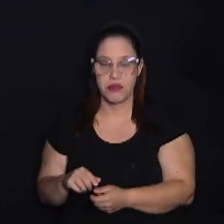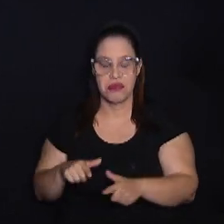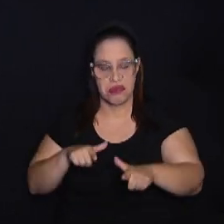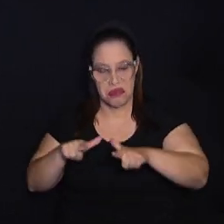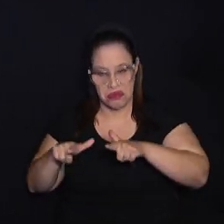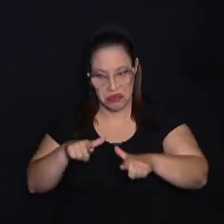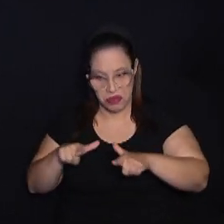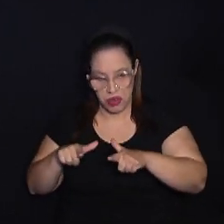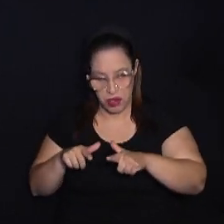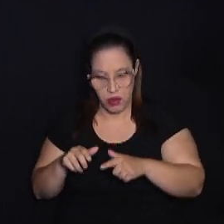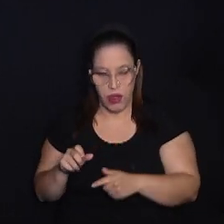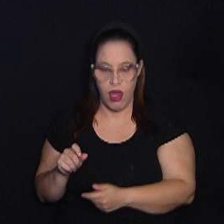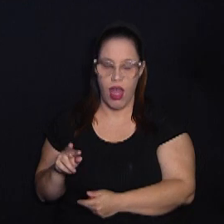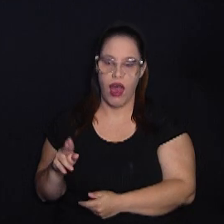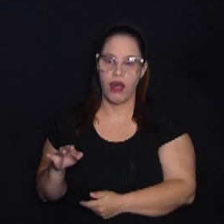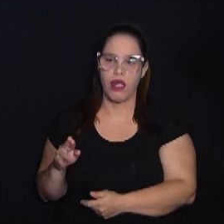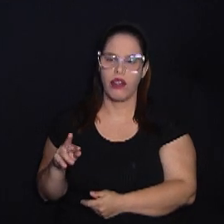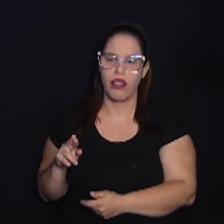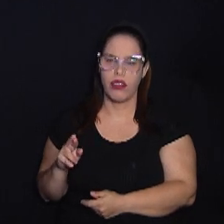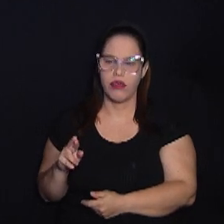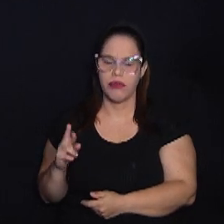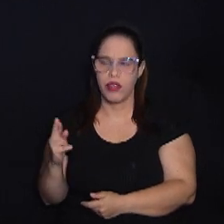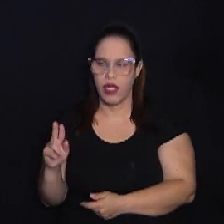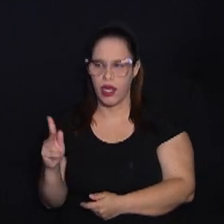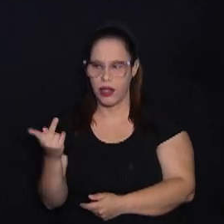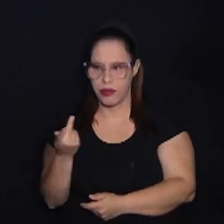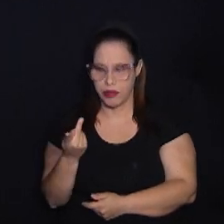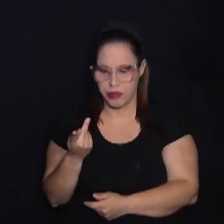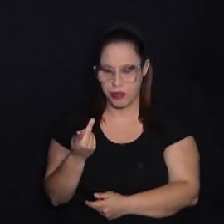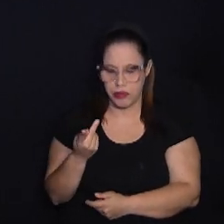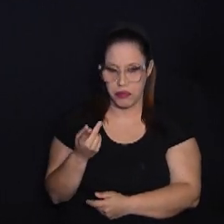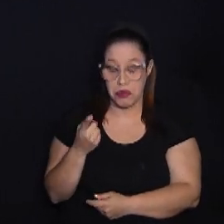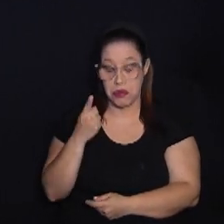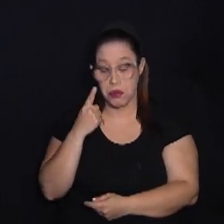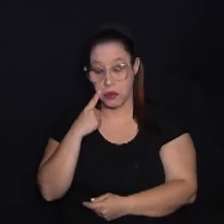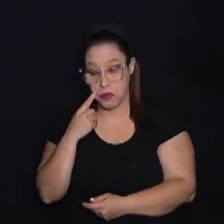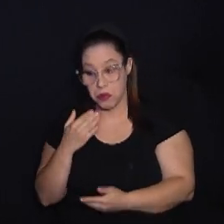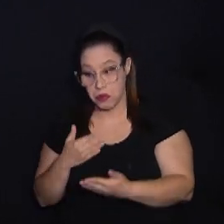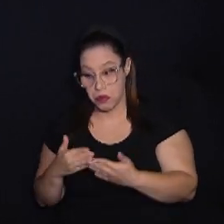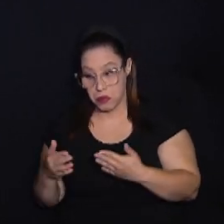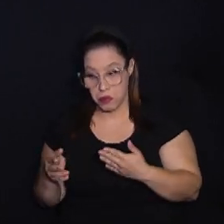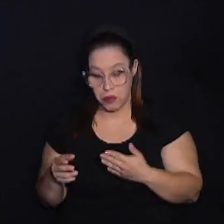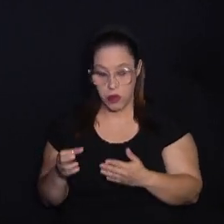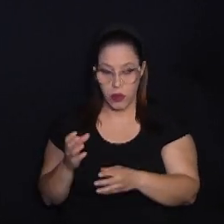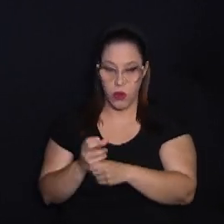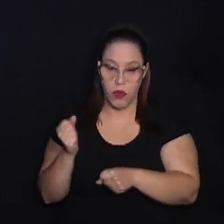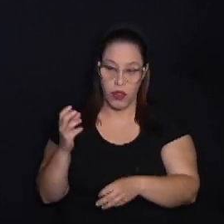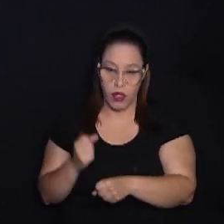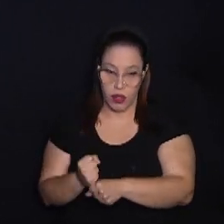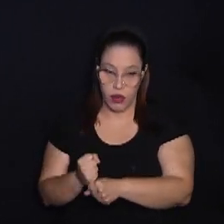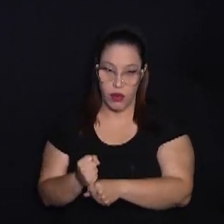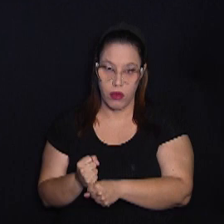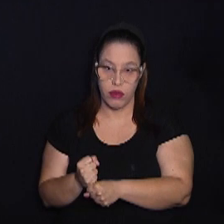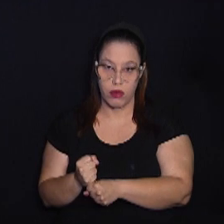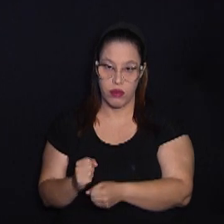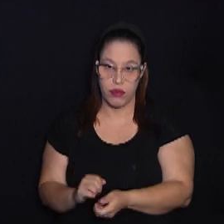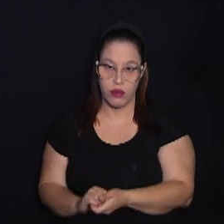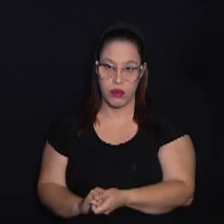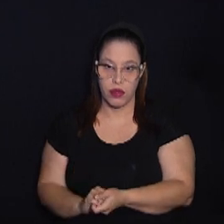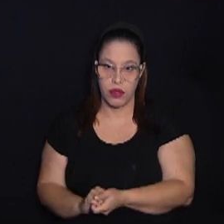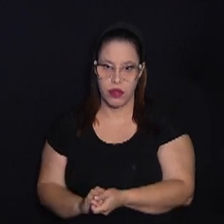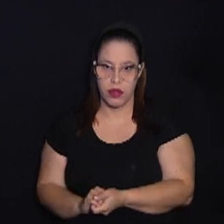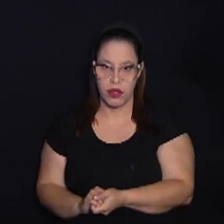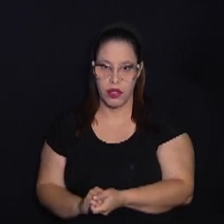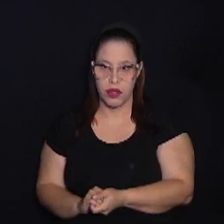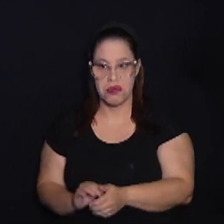Trabalhou como auxiliar de recursos humanos na análise Sociedade Contábil Limitada, não vou falar o ano,